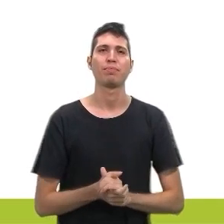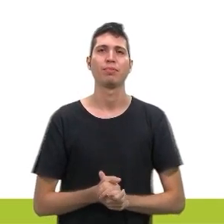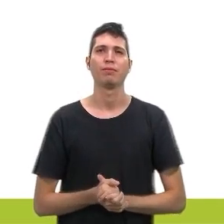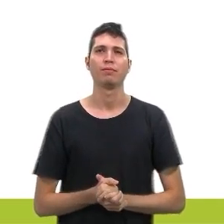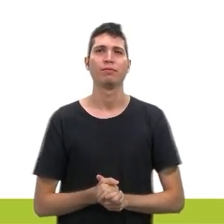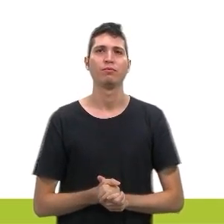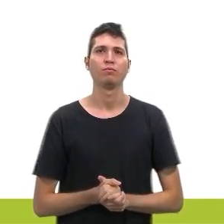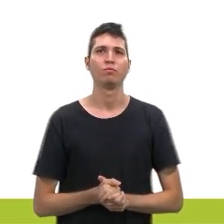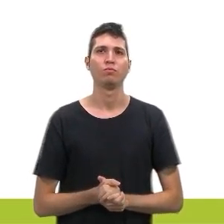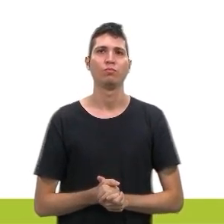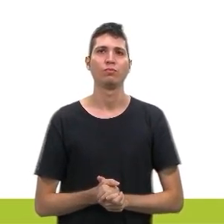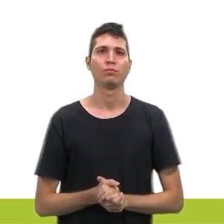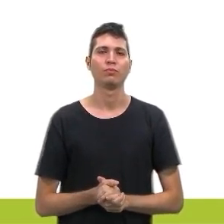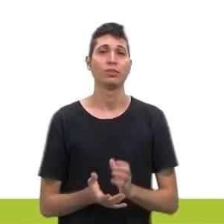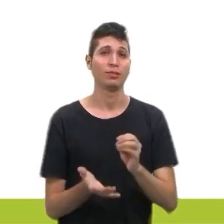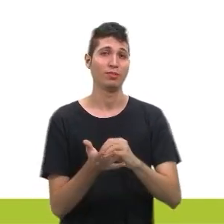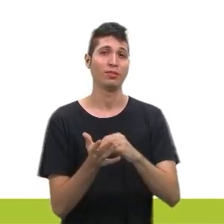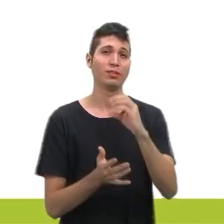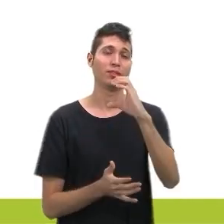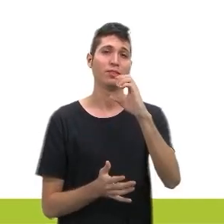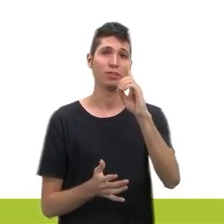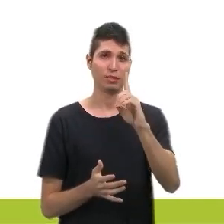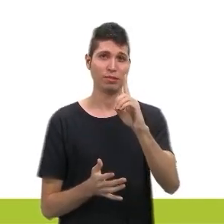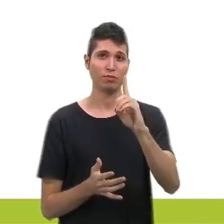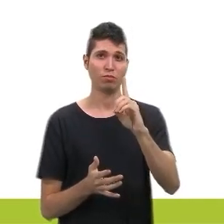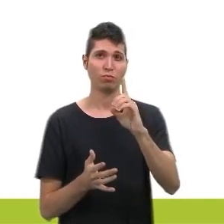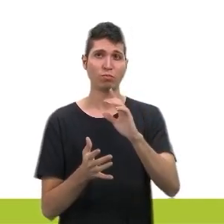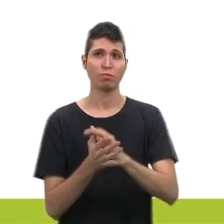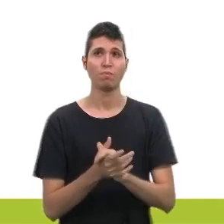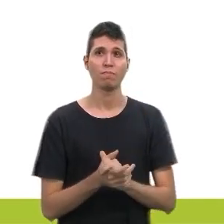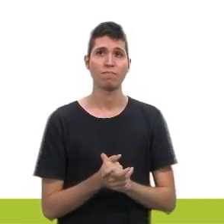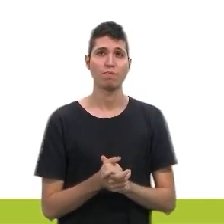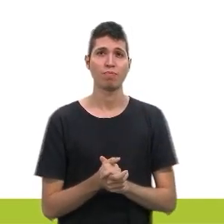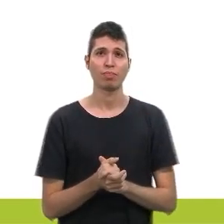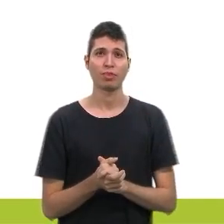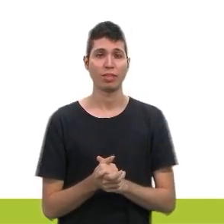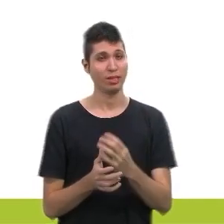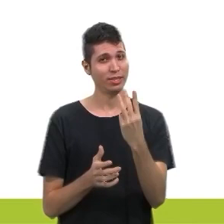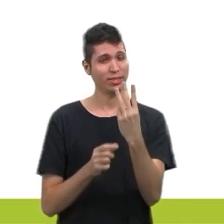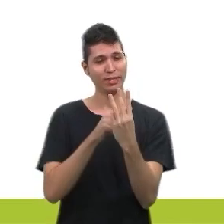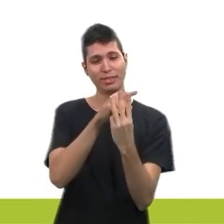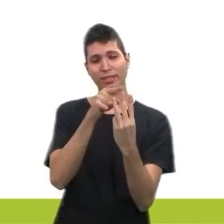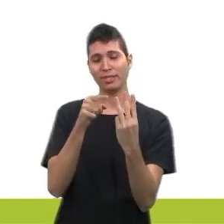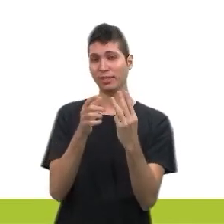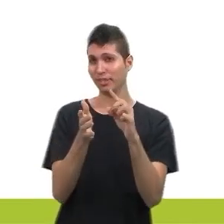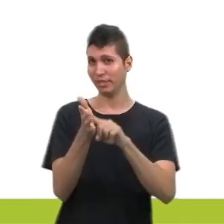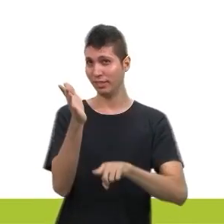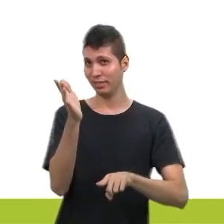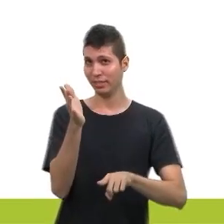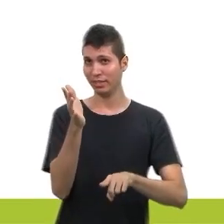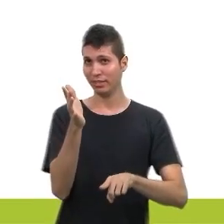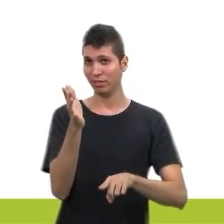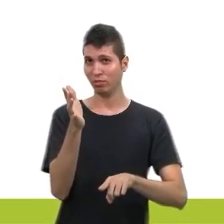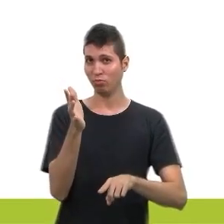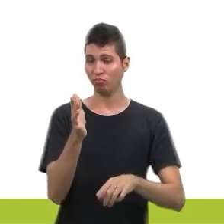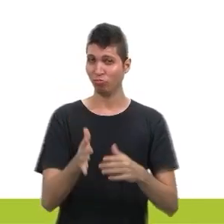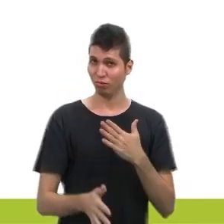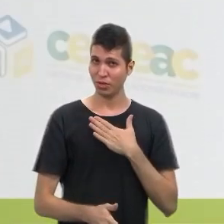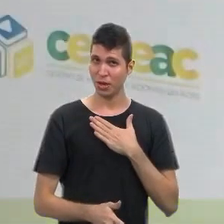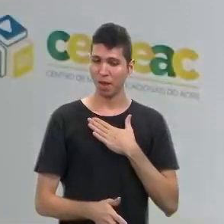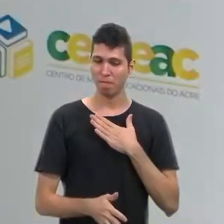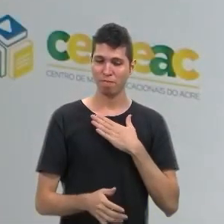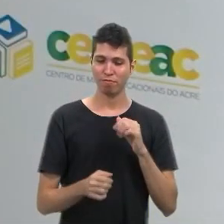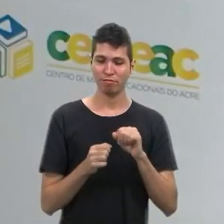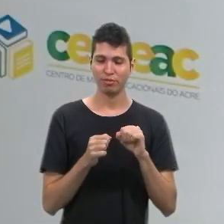média e mediana, eu só resolvi a média aritmética. E assim mesmo eu consigo eliminar 3 itens de 5. Então, para mim, que vou prestar uma prova do